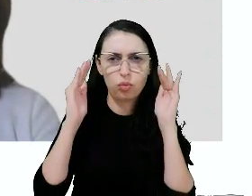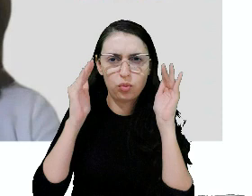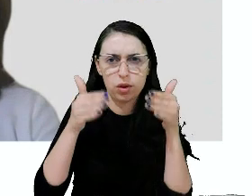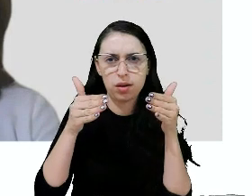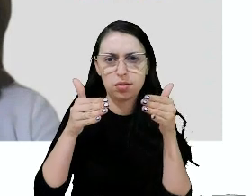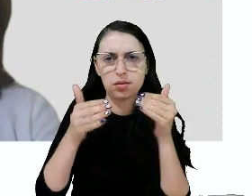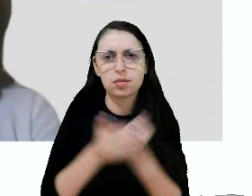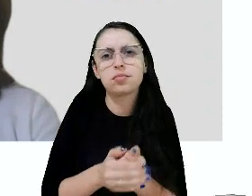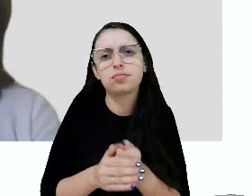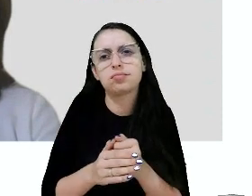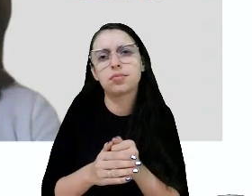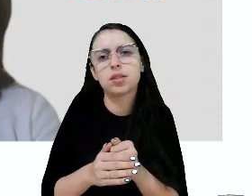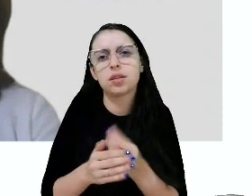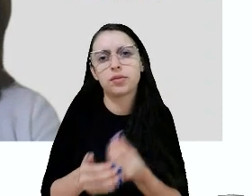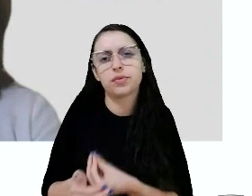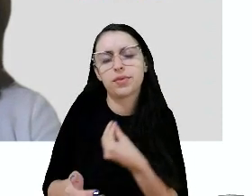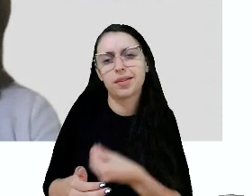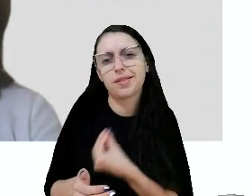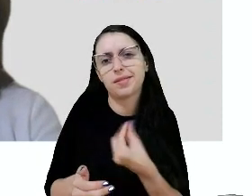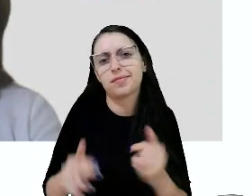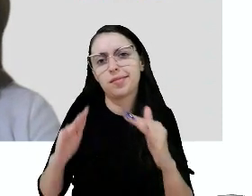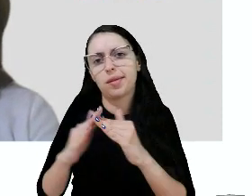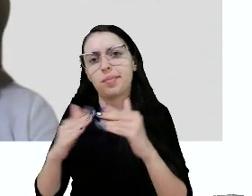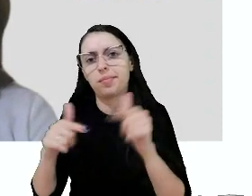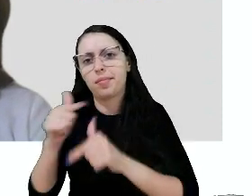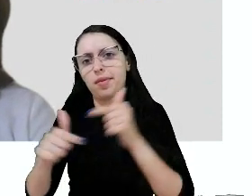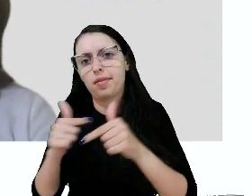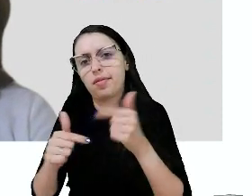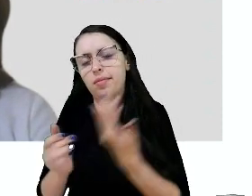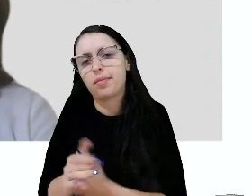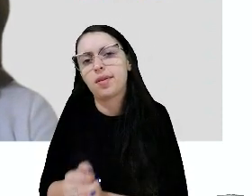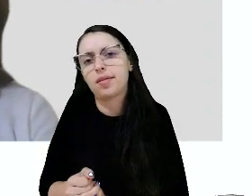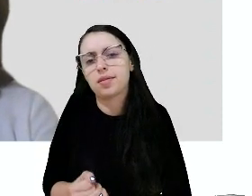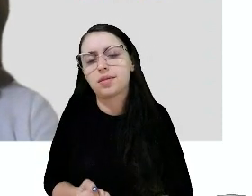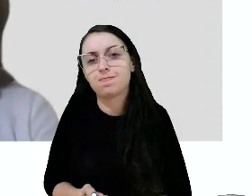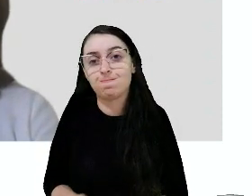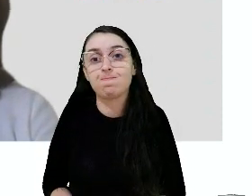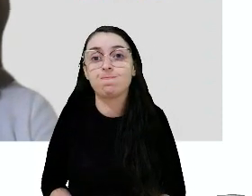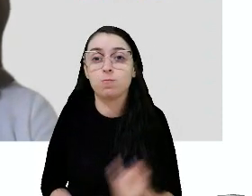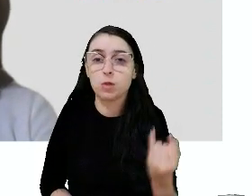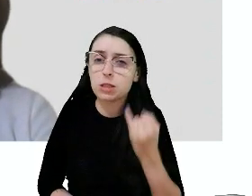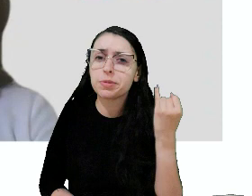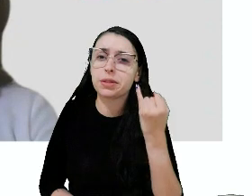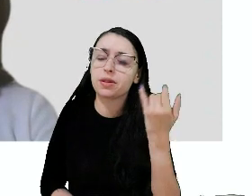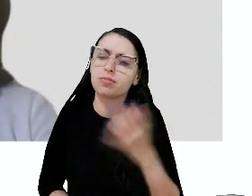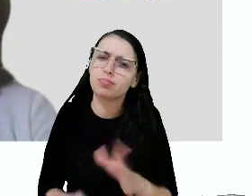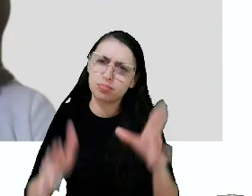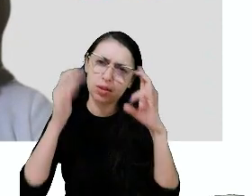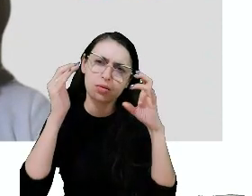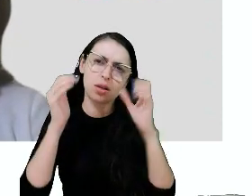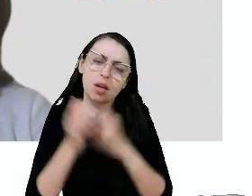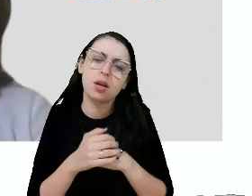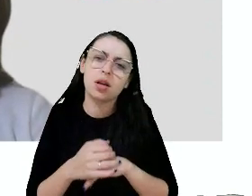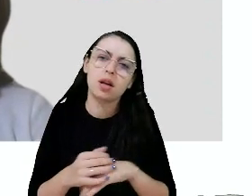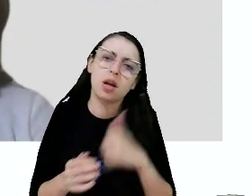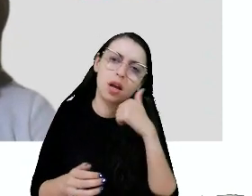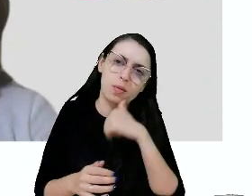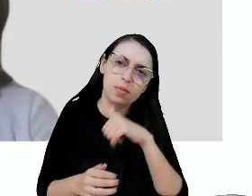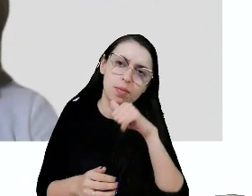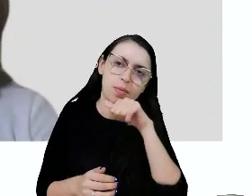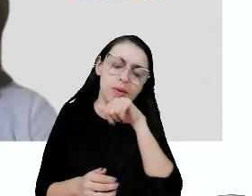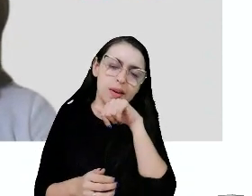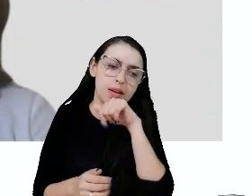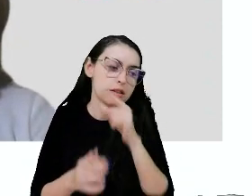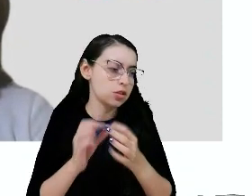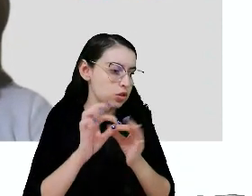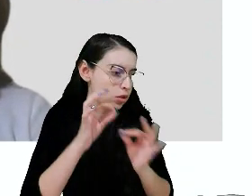função do que fazem na vida doméstica. Isso é muito interessante. Então, se eu destaquei as mulheres